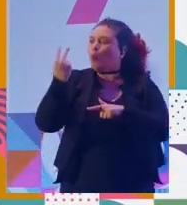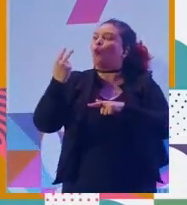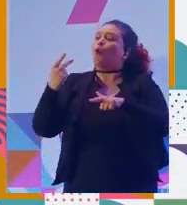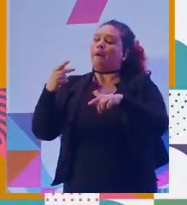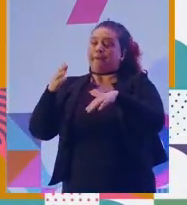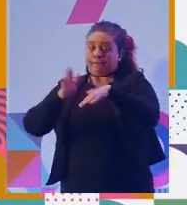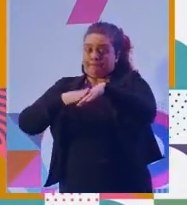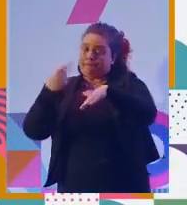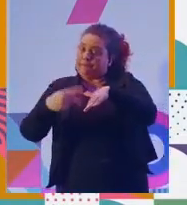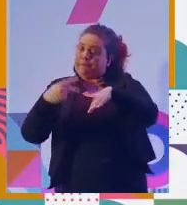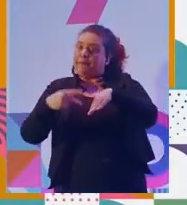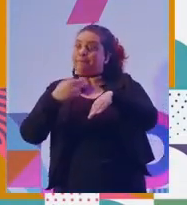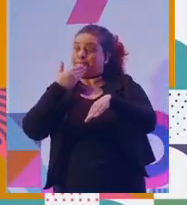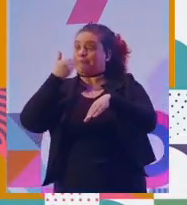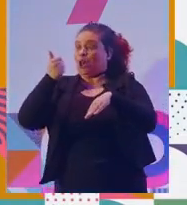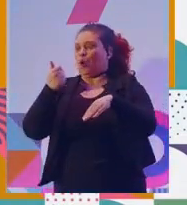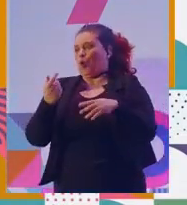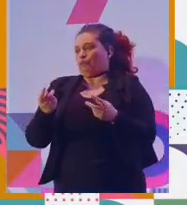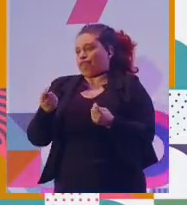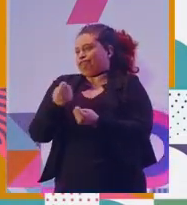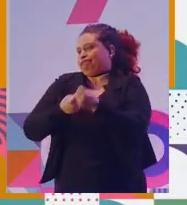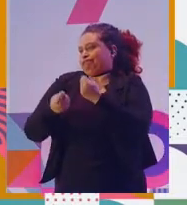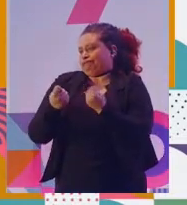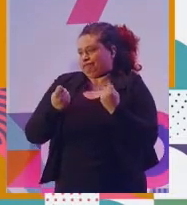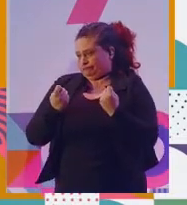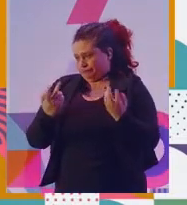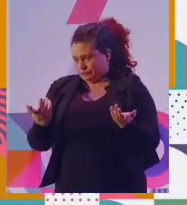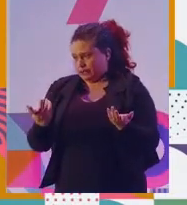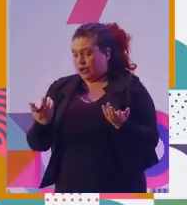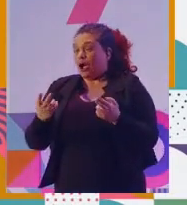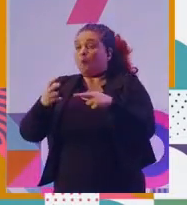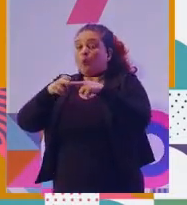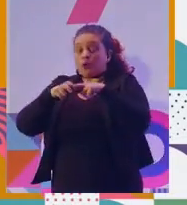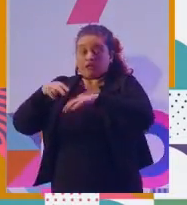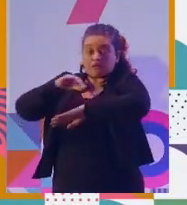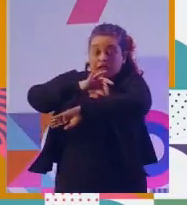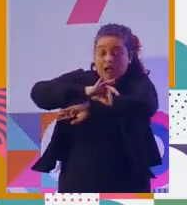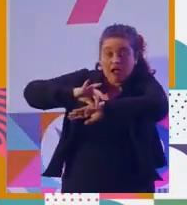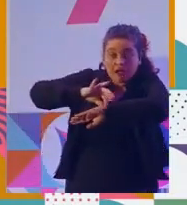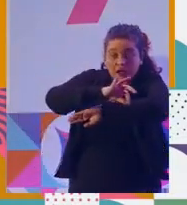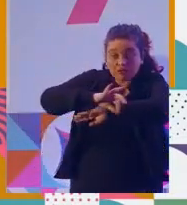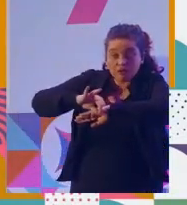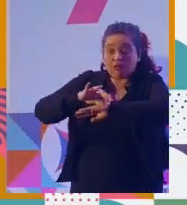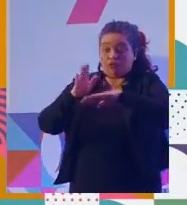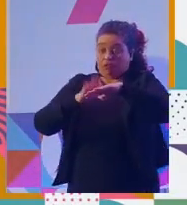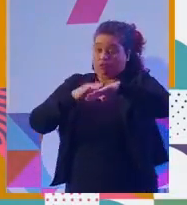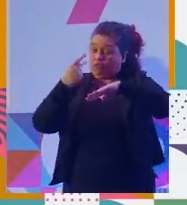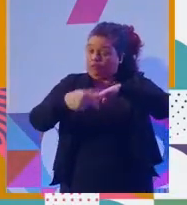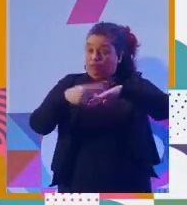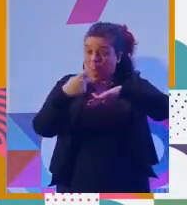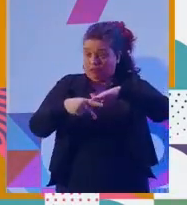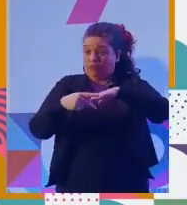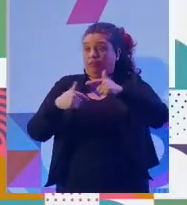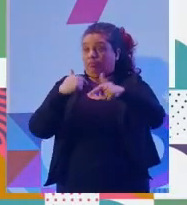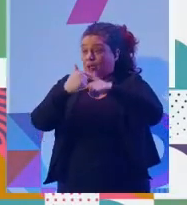mais eficaz. Então, a arquitetura e a função